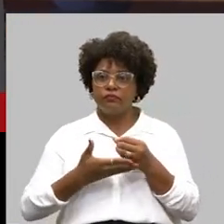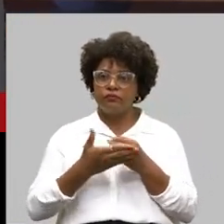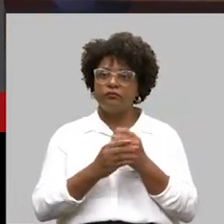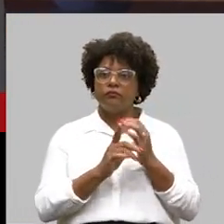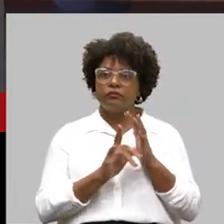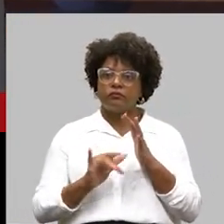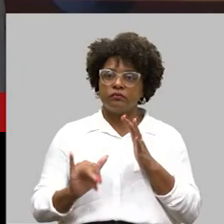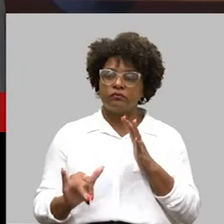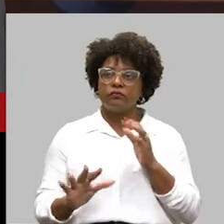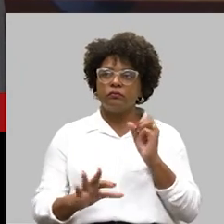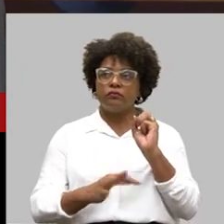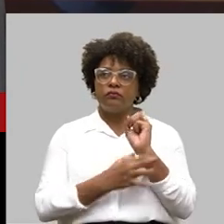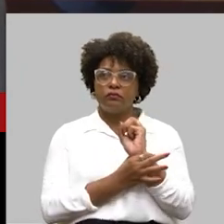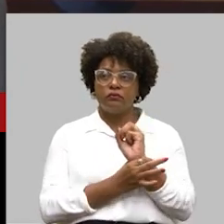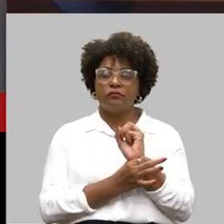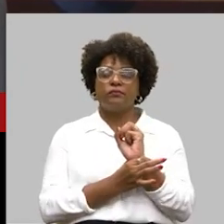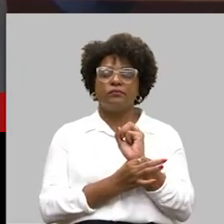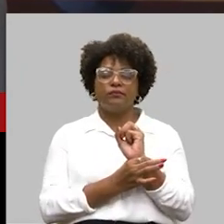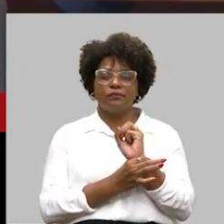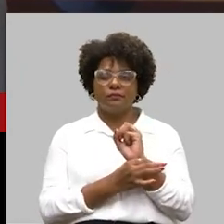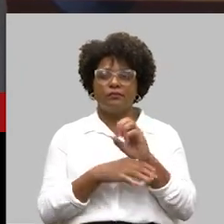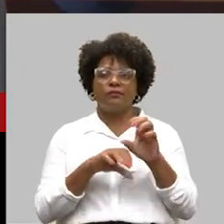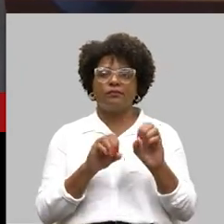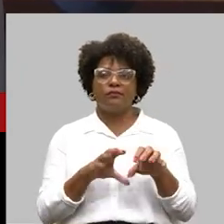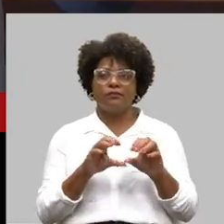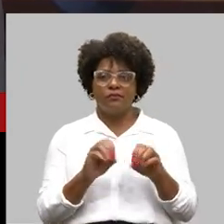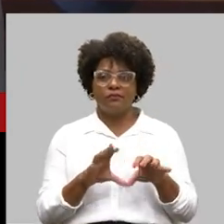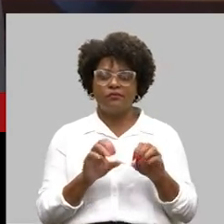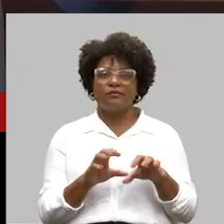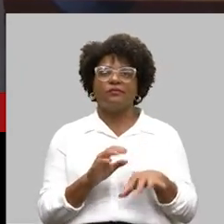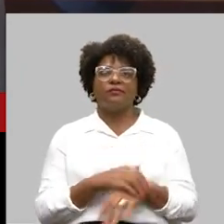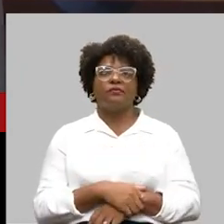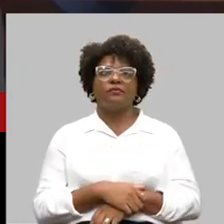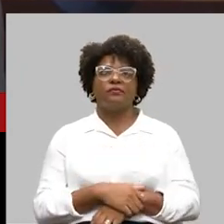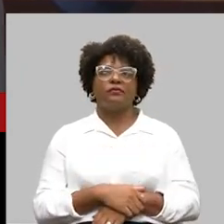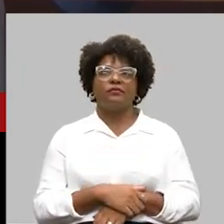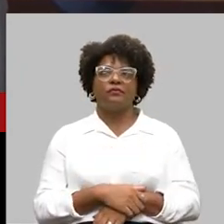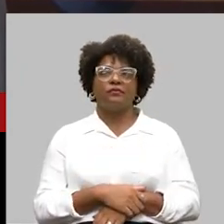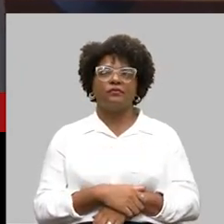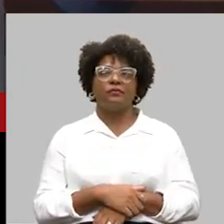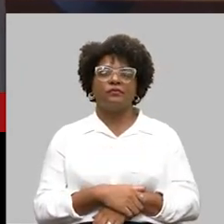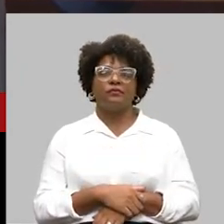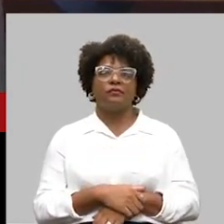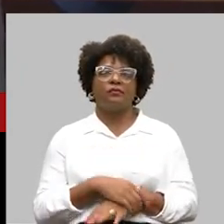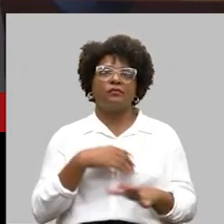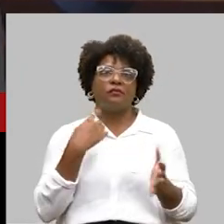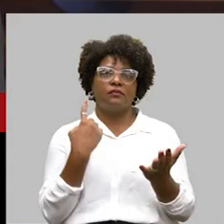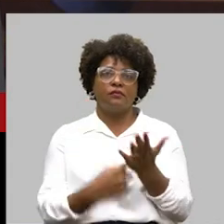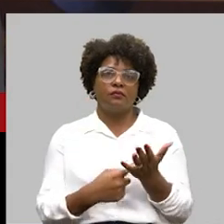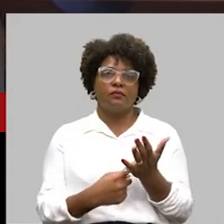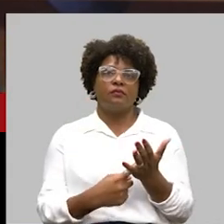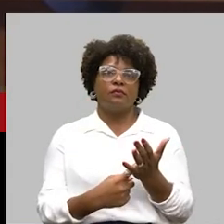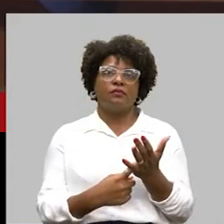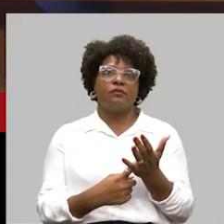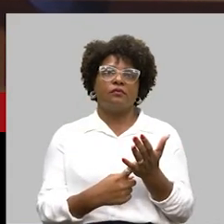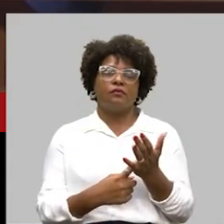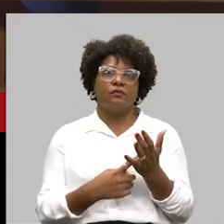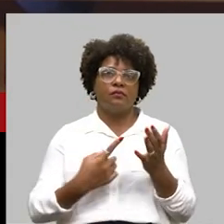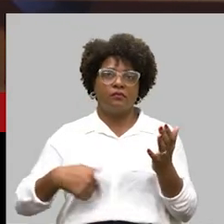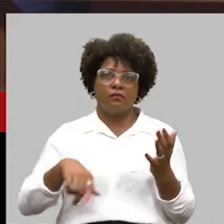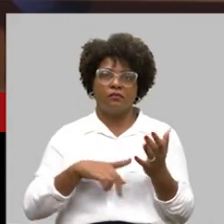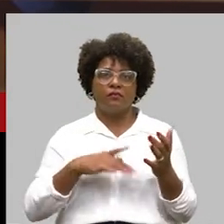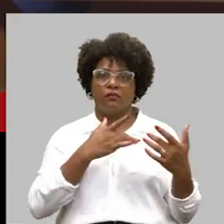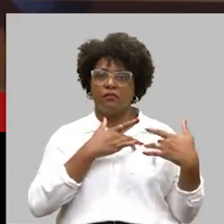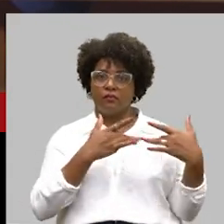educação do campo de fato funciona né do de acordo com o que nós merecemos e o que tá